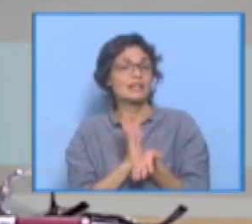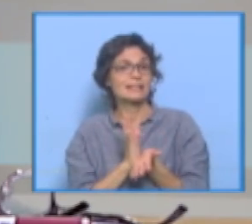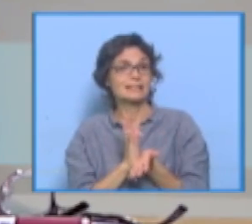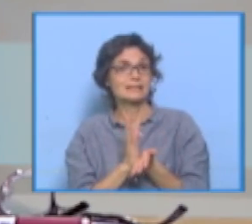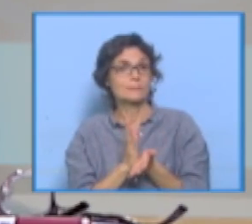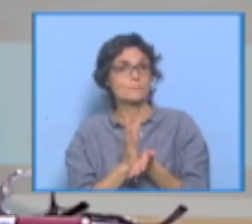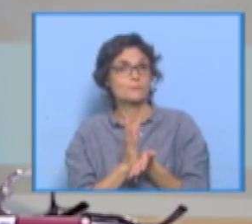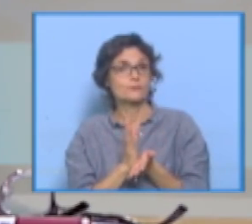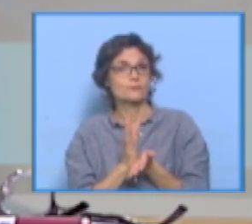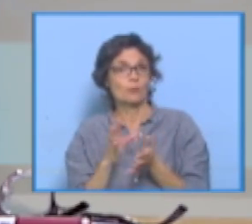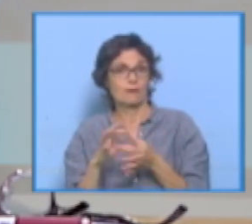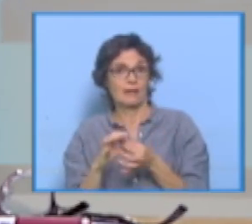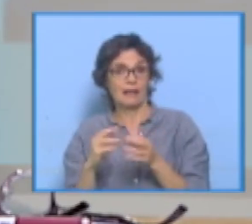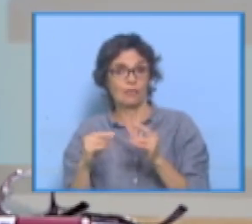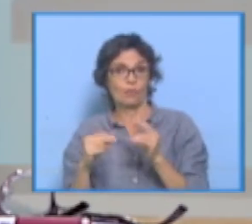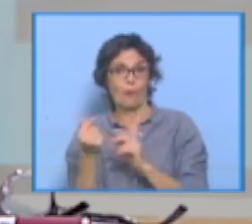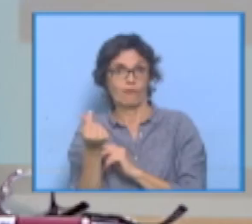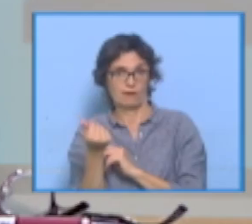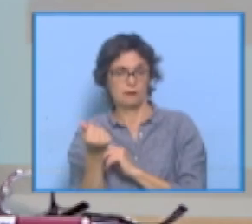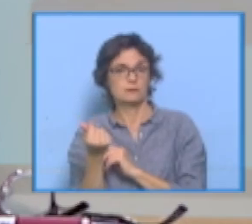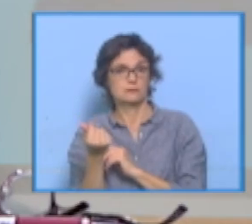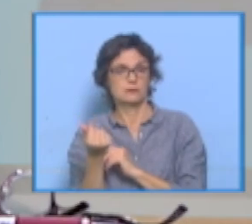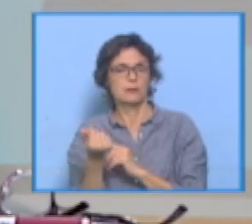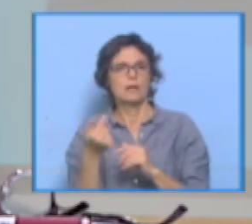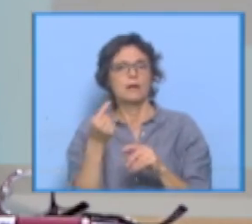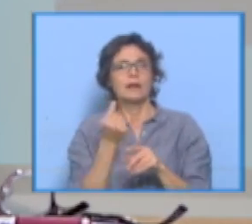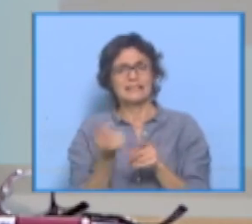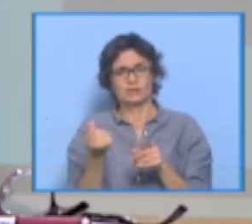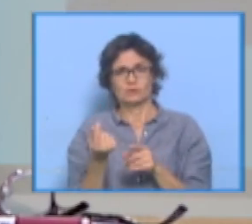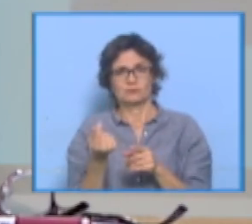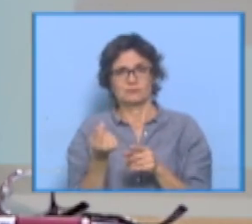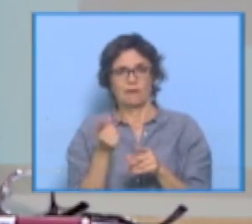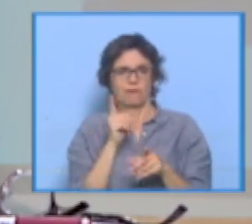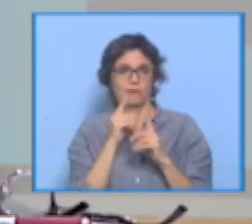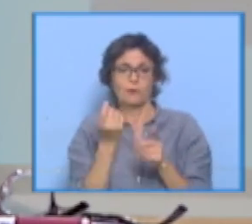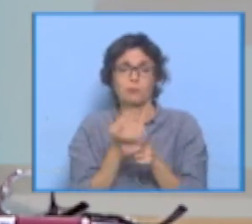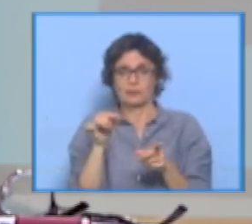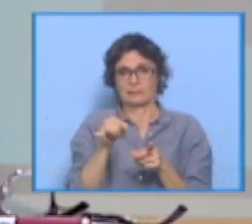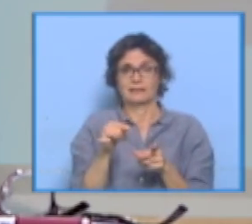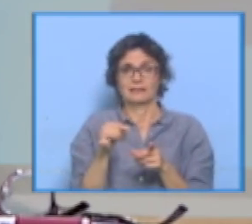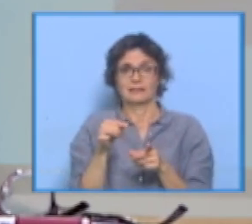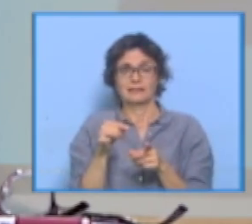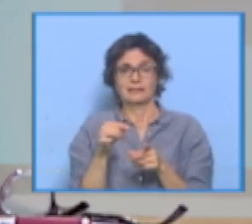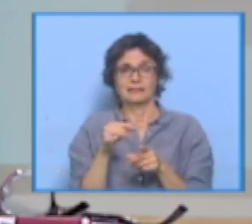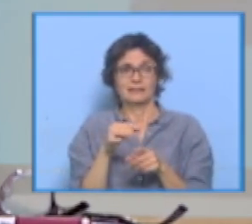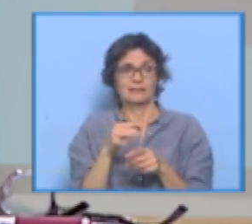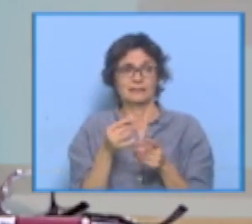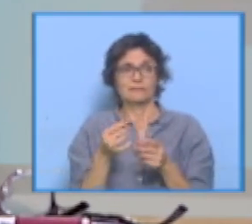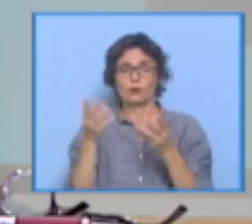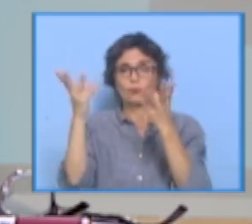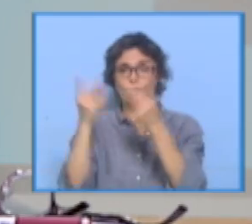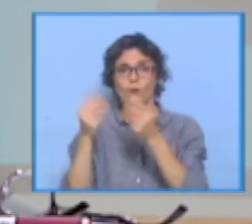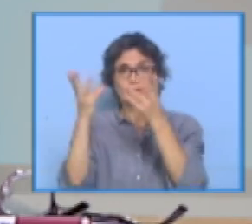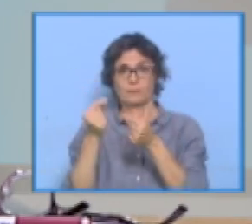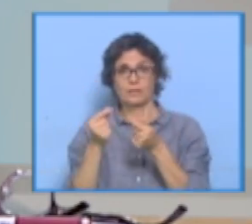é absolutamente ridícula, porque nós estamos a falar de um orçamento para o básico e